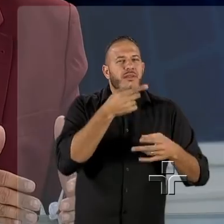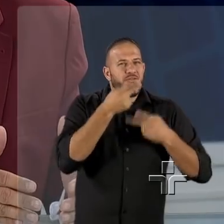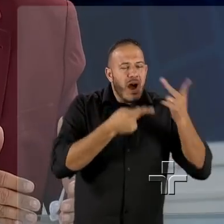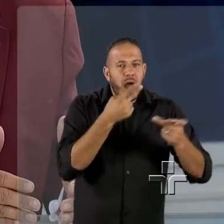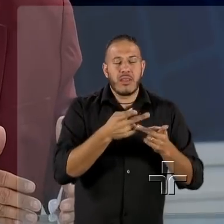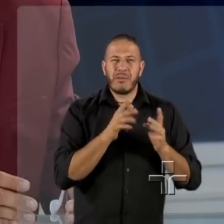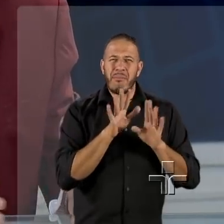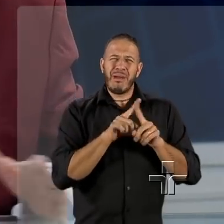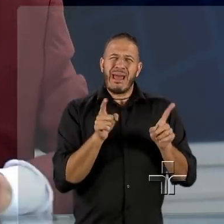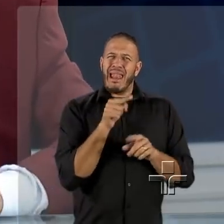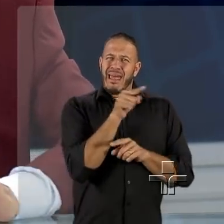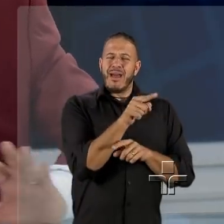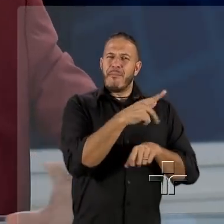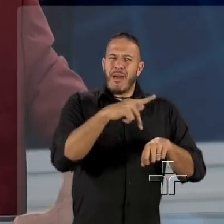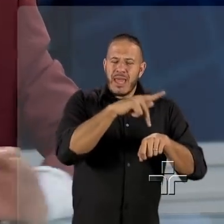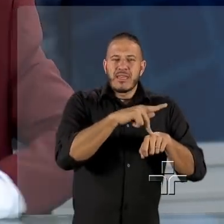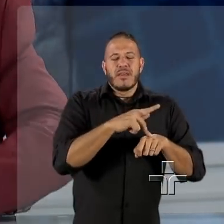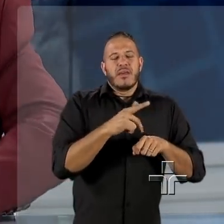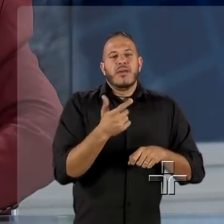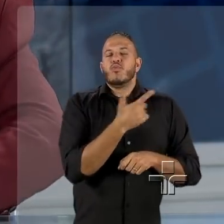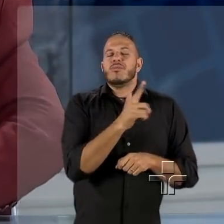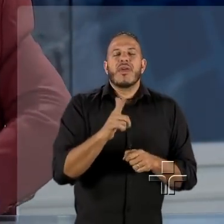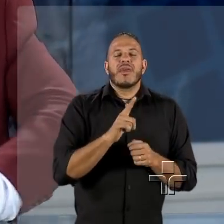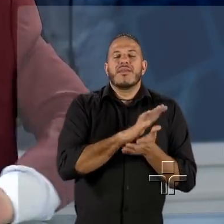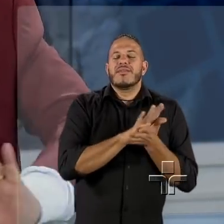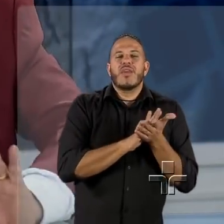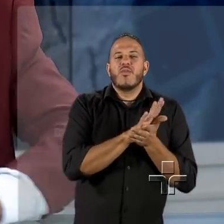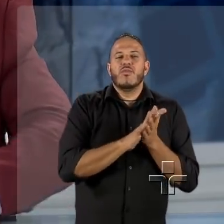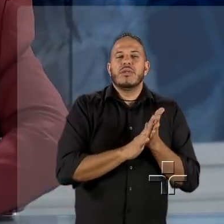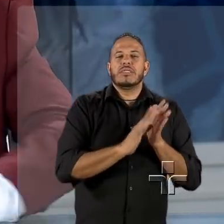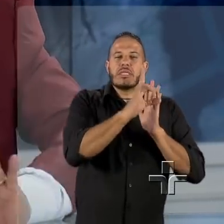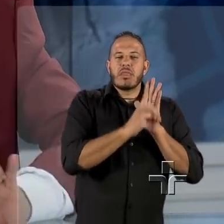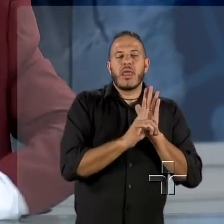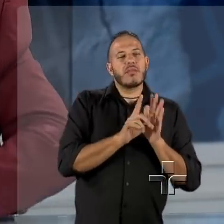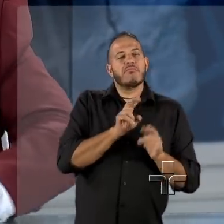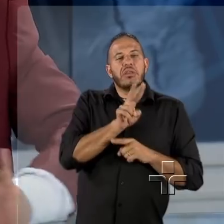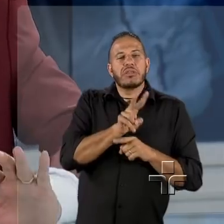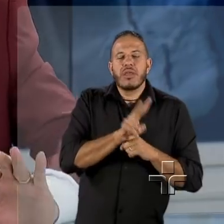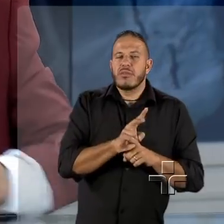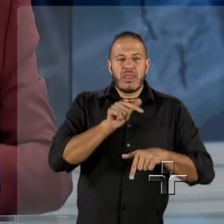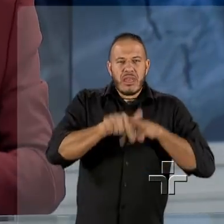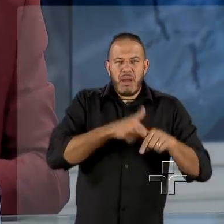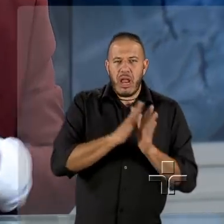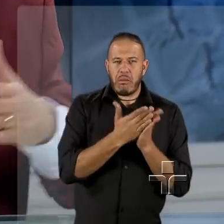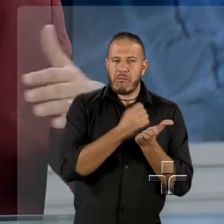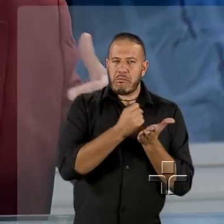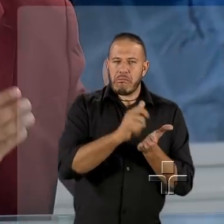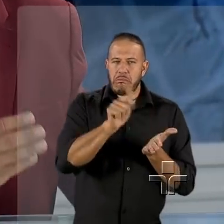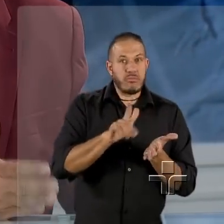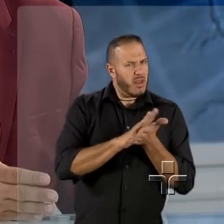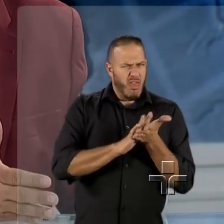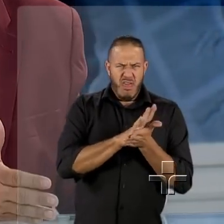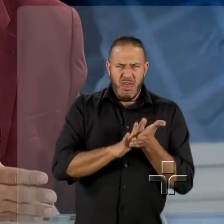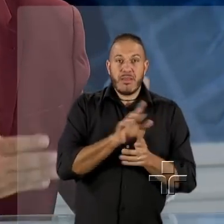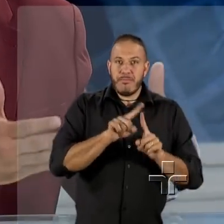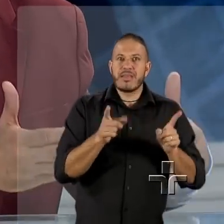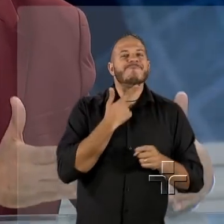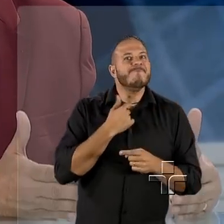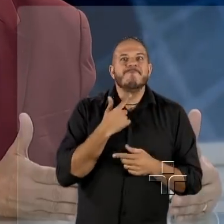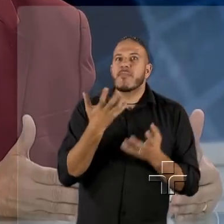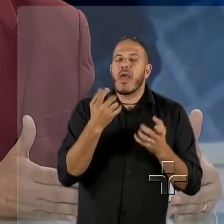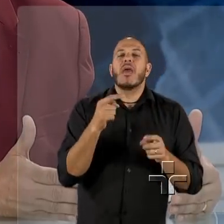e de questões que se cruzam aí. Você tem a questão humanitária, que é o que nos choca, a imagem da menina separada da mãe, né? Que